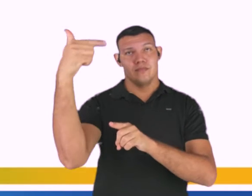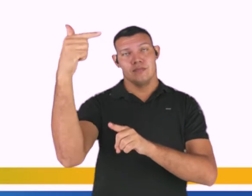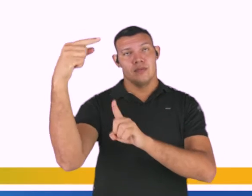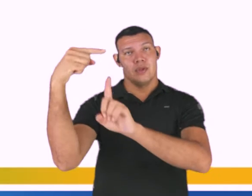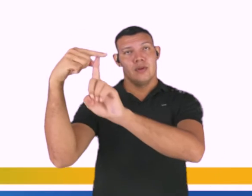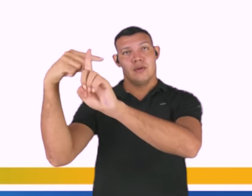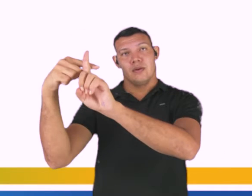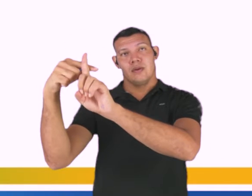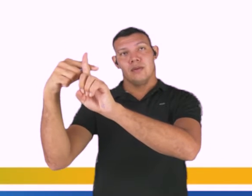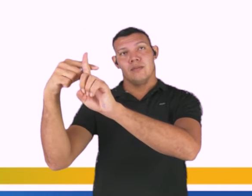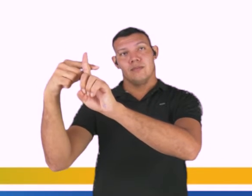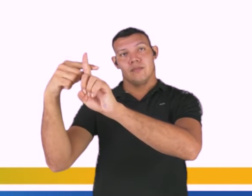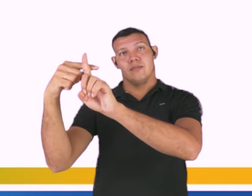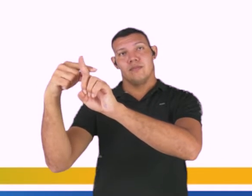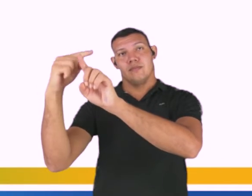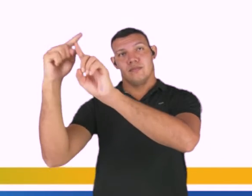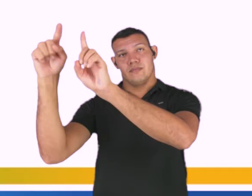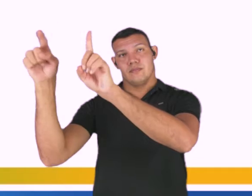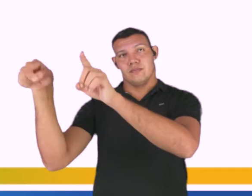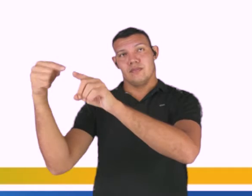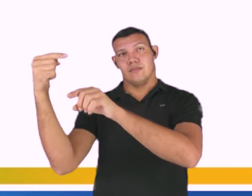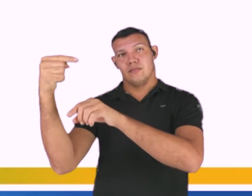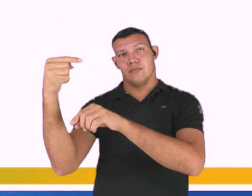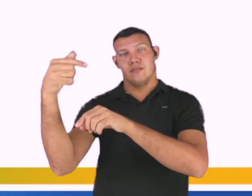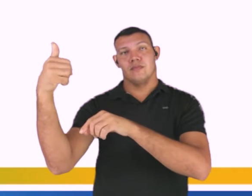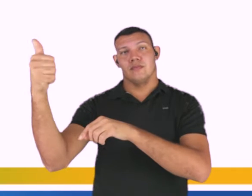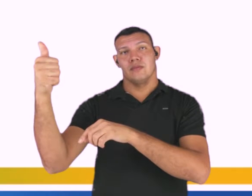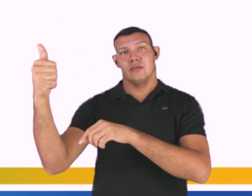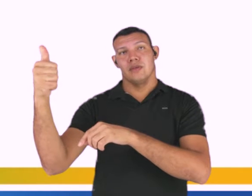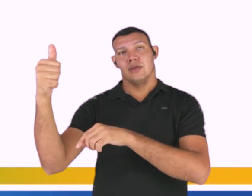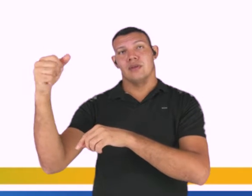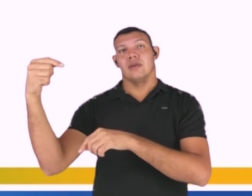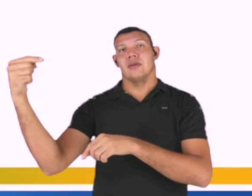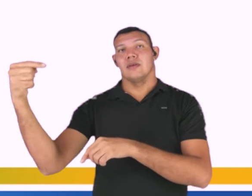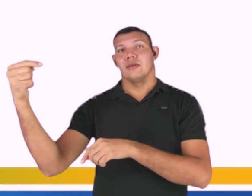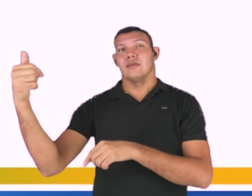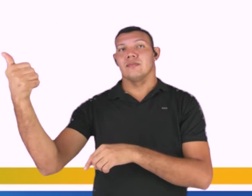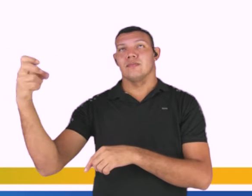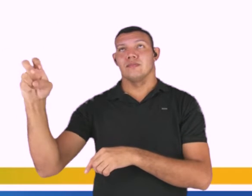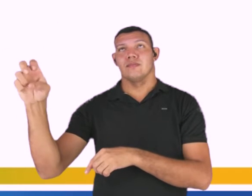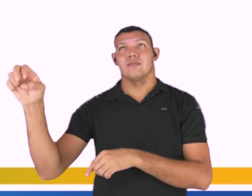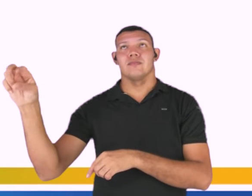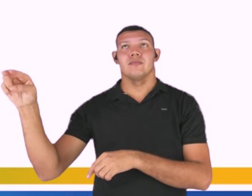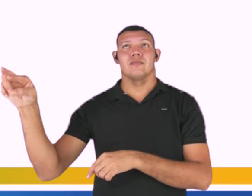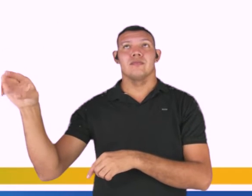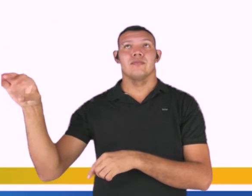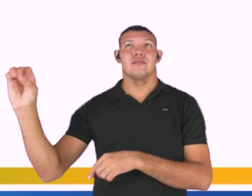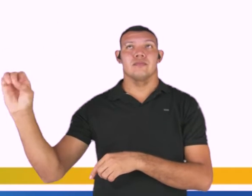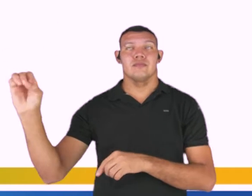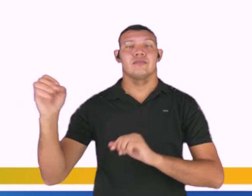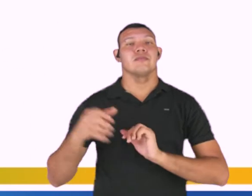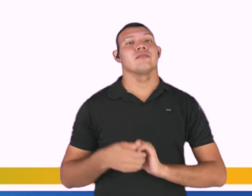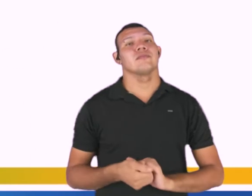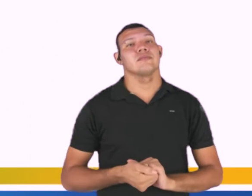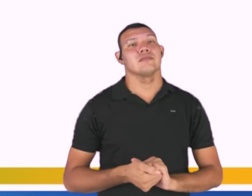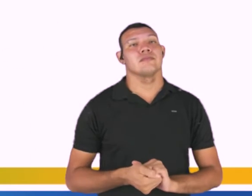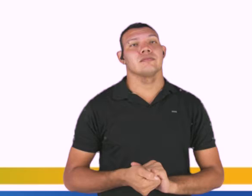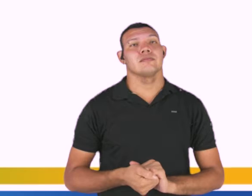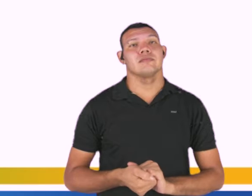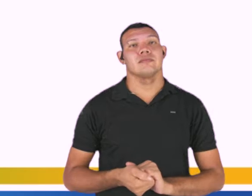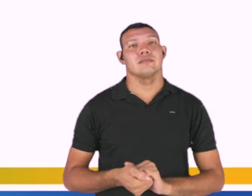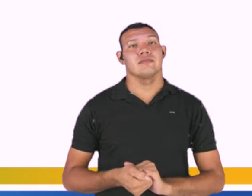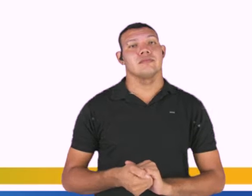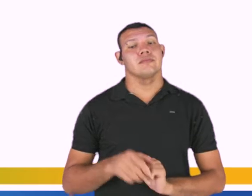ao quadrado mais vezes menos 1 e menos 15 igual a zero. Então,